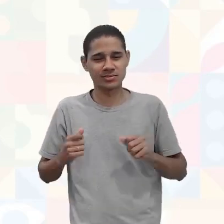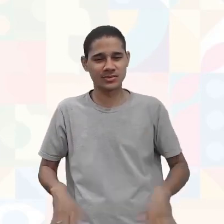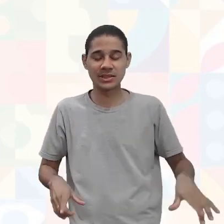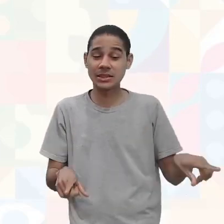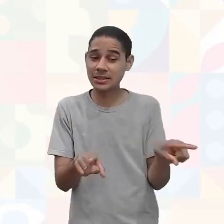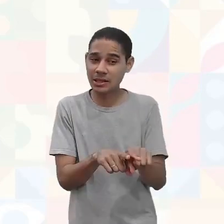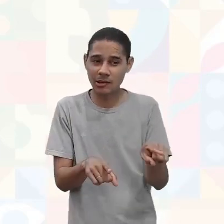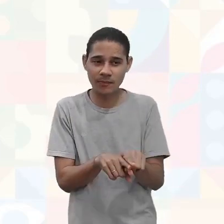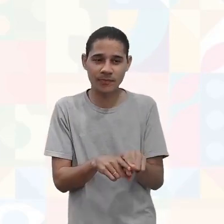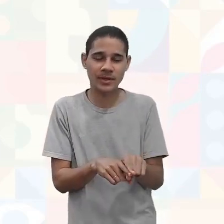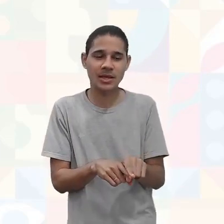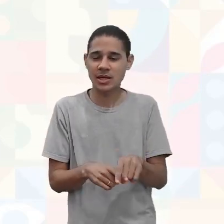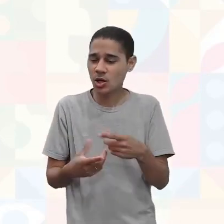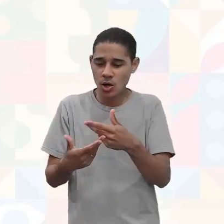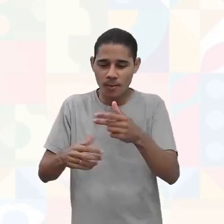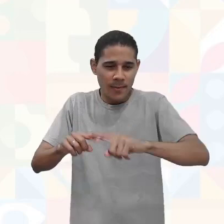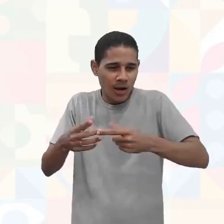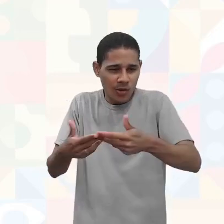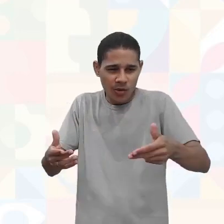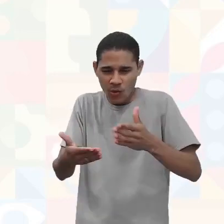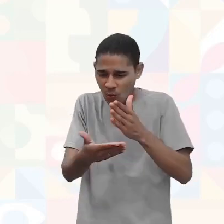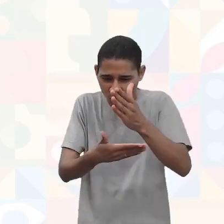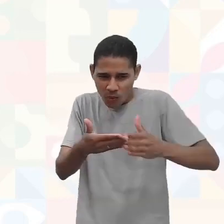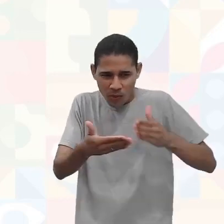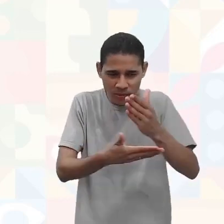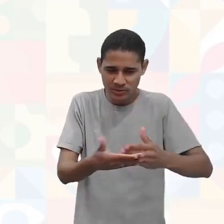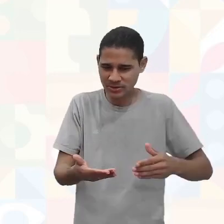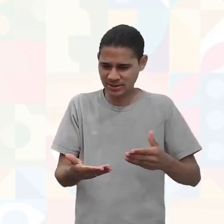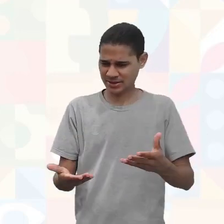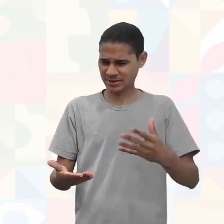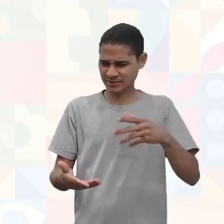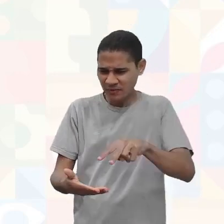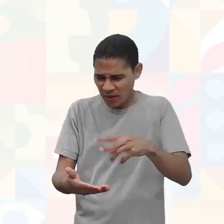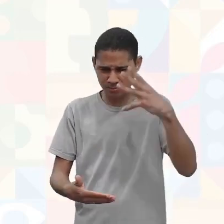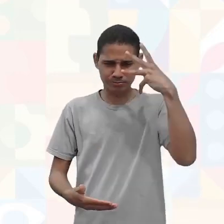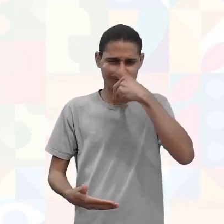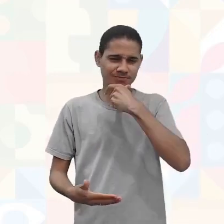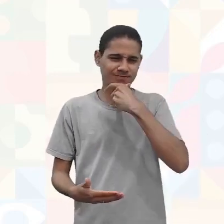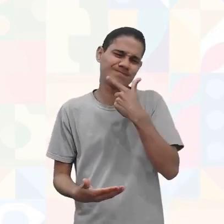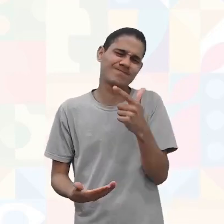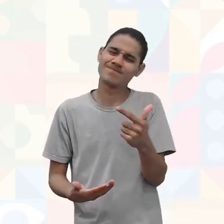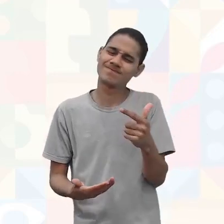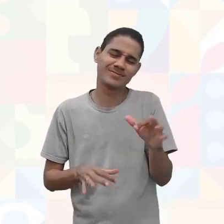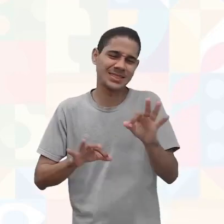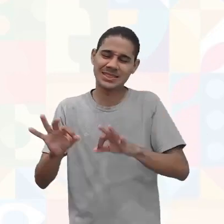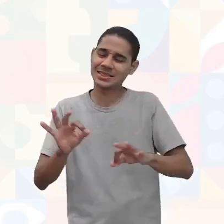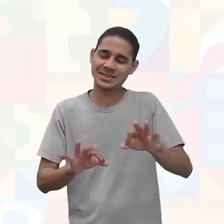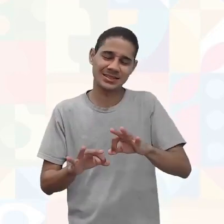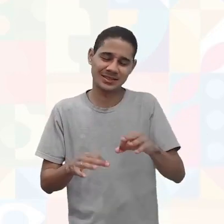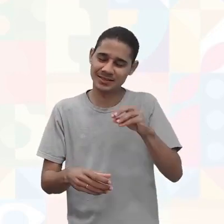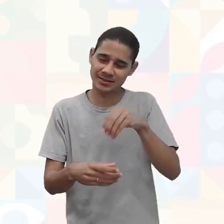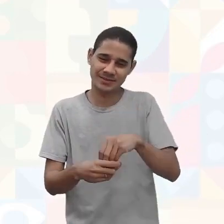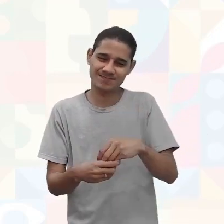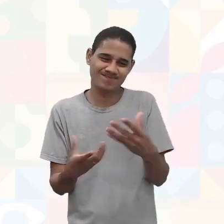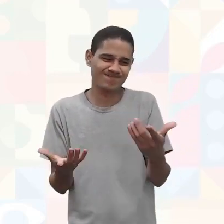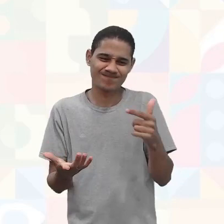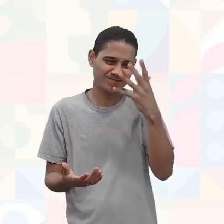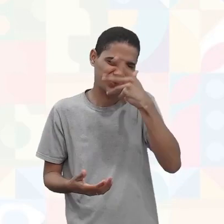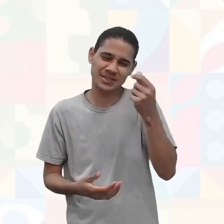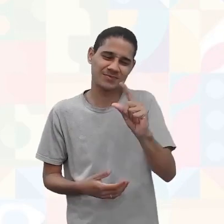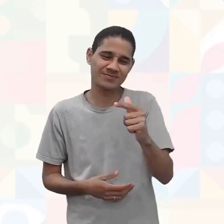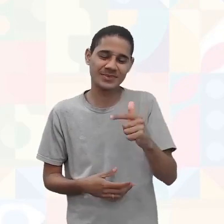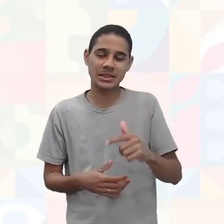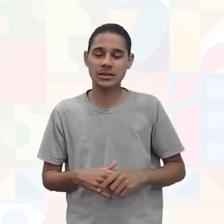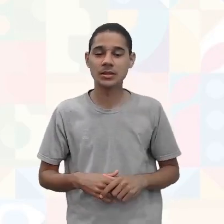desses materiais não vai ficar muito bem esteticamente, né, a organização dentro desse ambiente. Então,